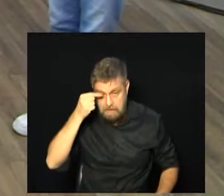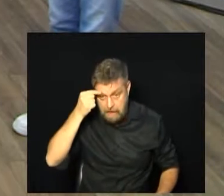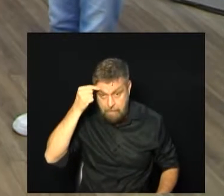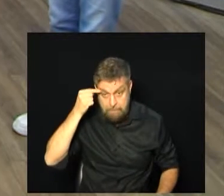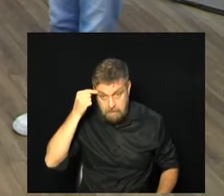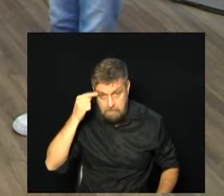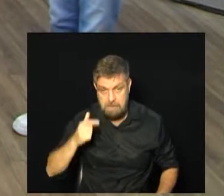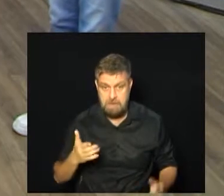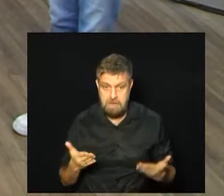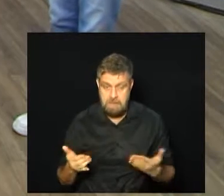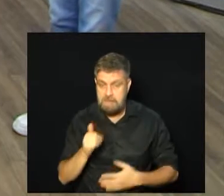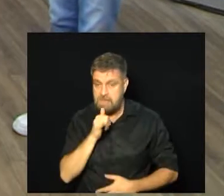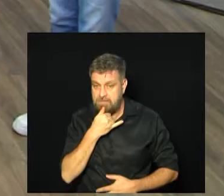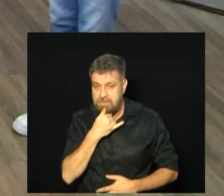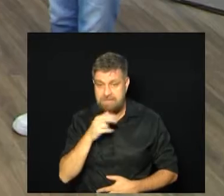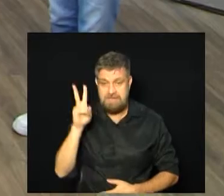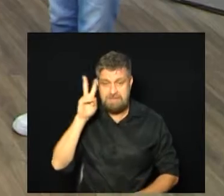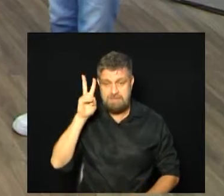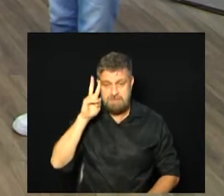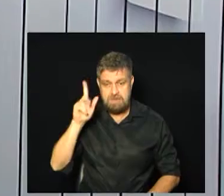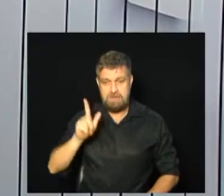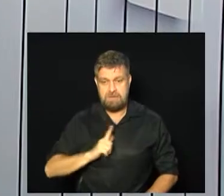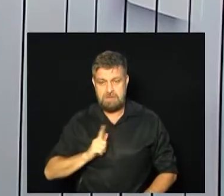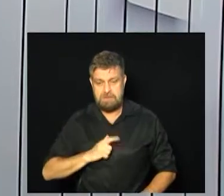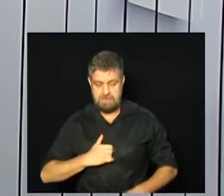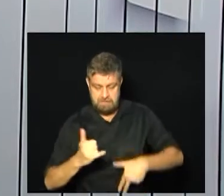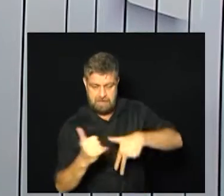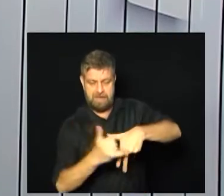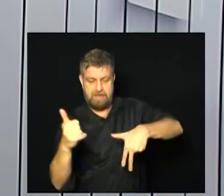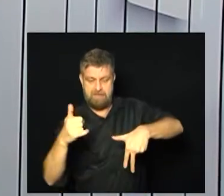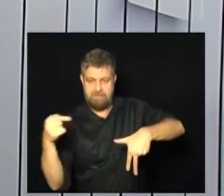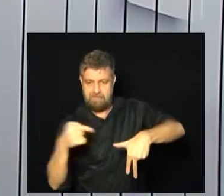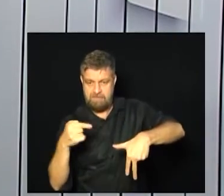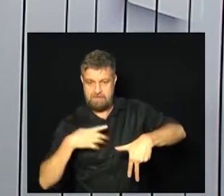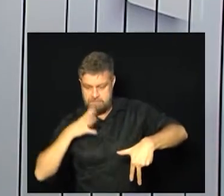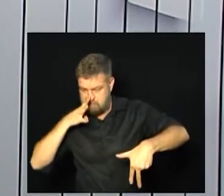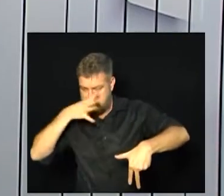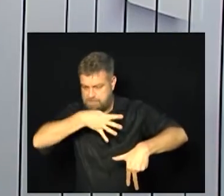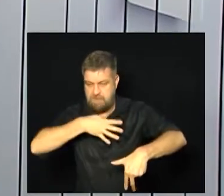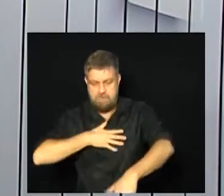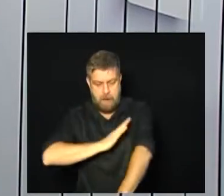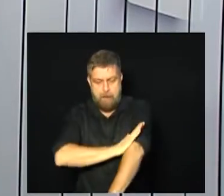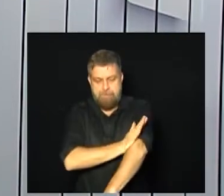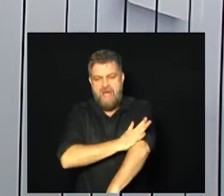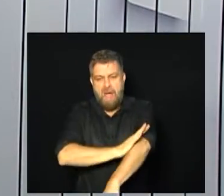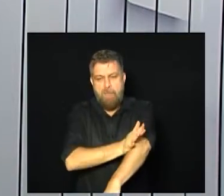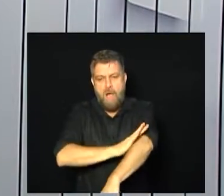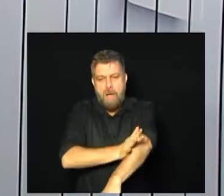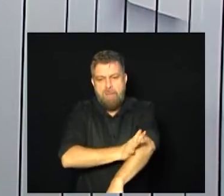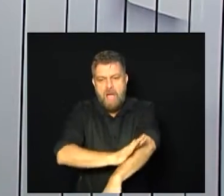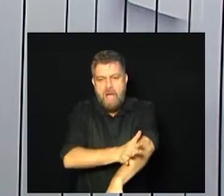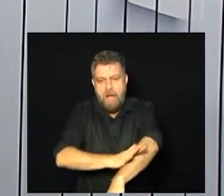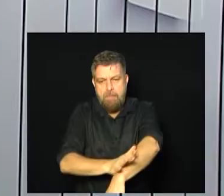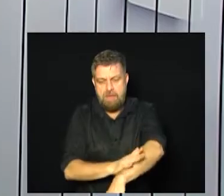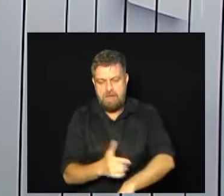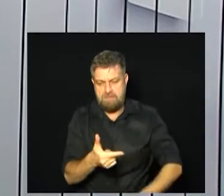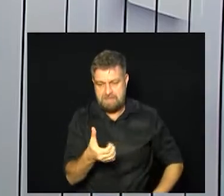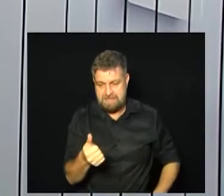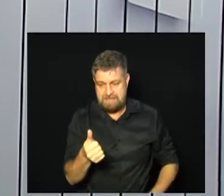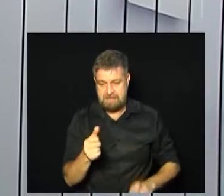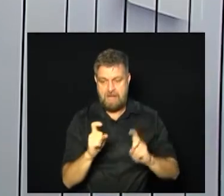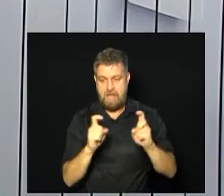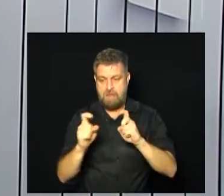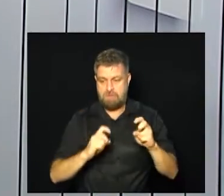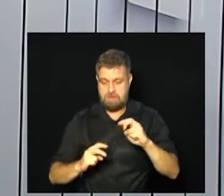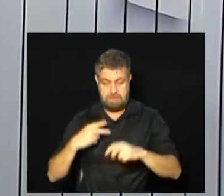que infelizmente na segunda-feira foi vítima de injúria racial durante a 26ª reunião ordinária